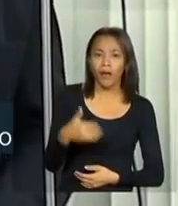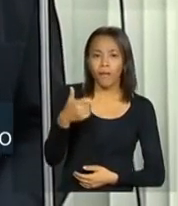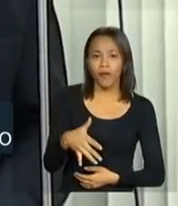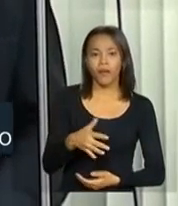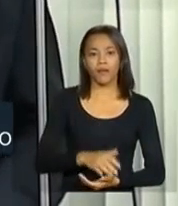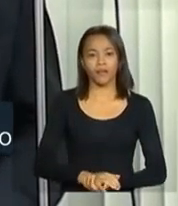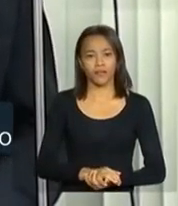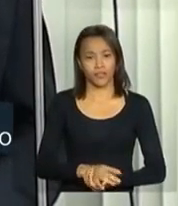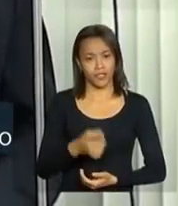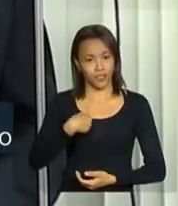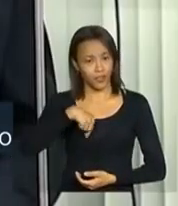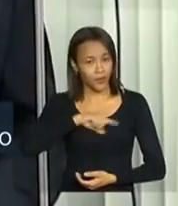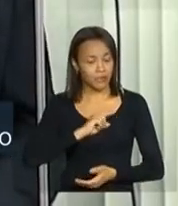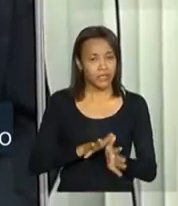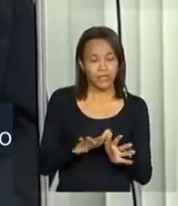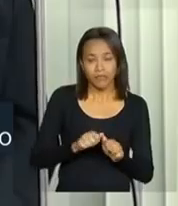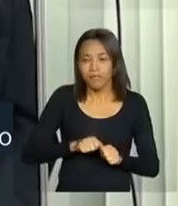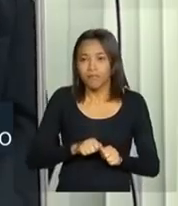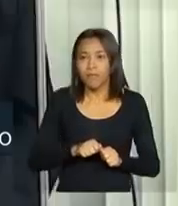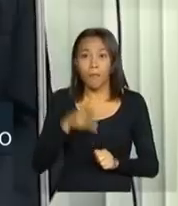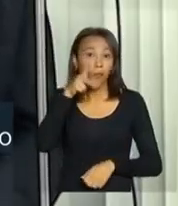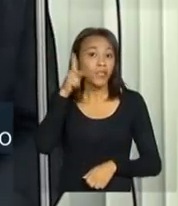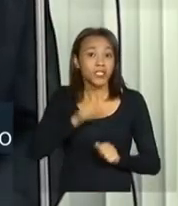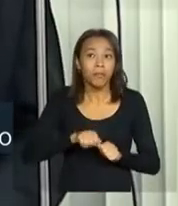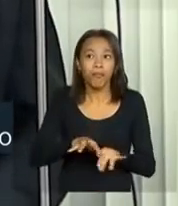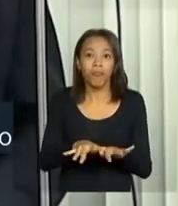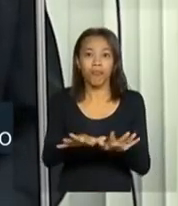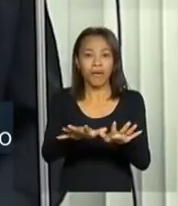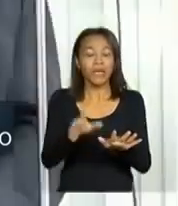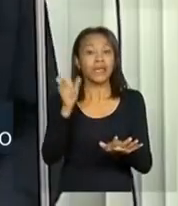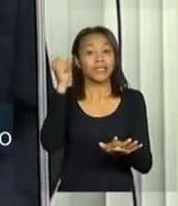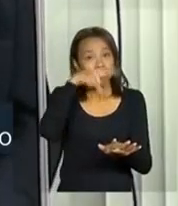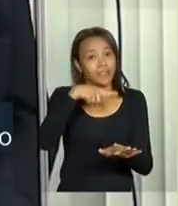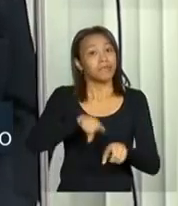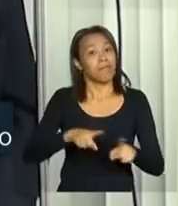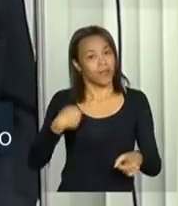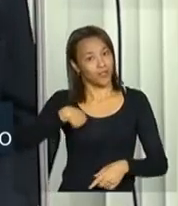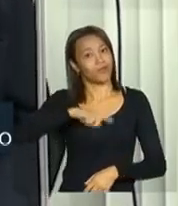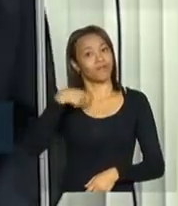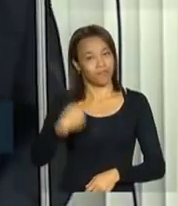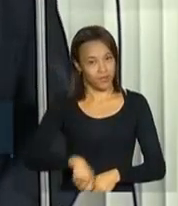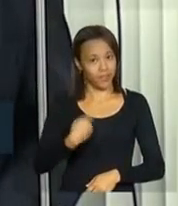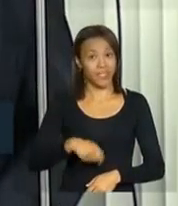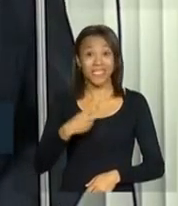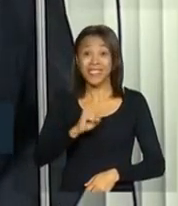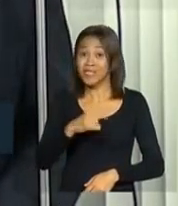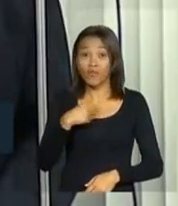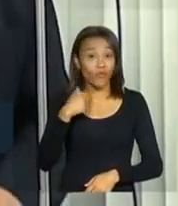atuar transversalmente é difícil. É difícil, mas é devido. Tem que ser assim, porque senão a gente não consegue nada.